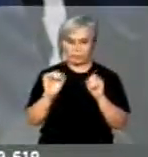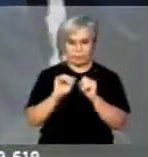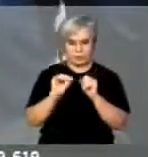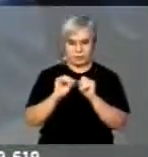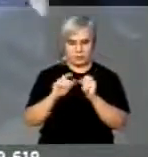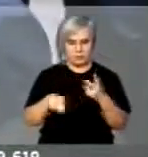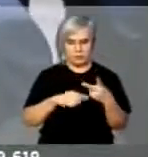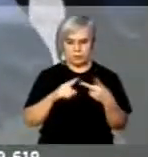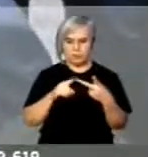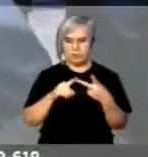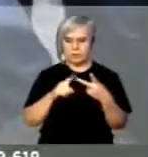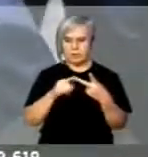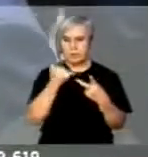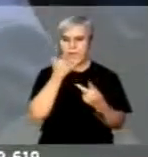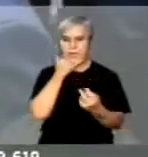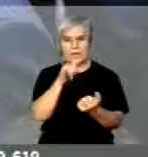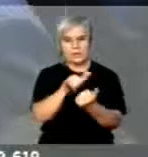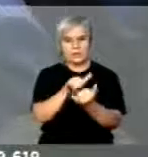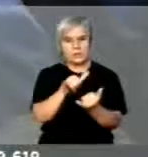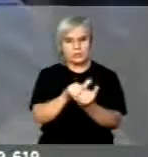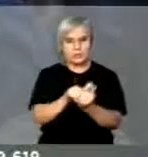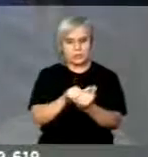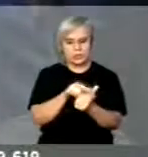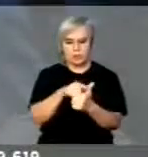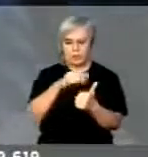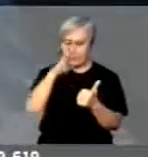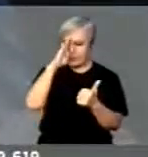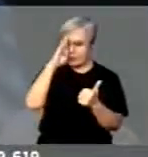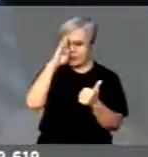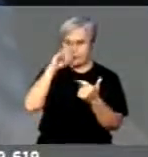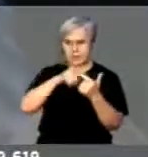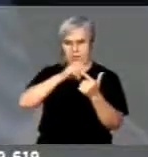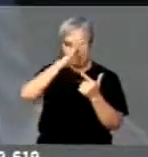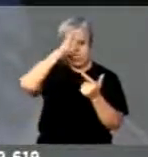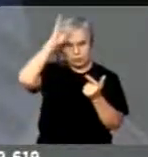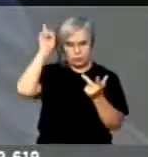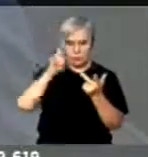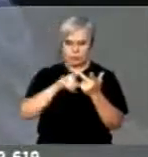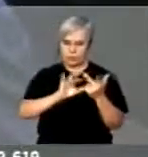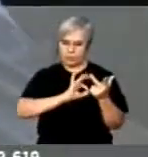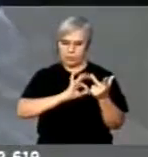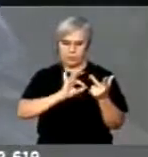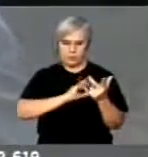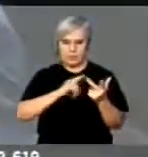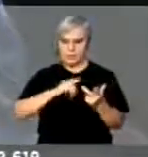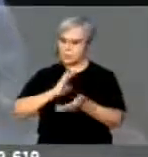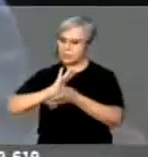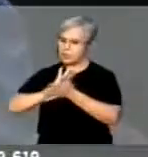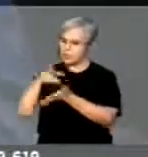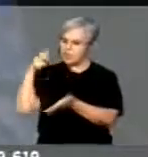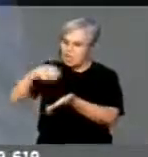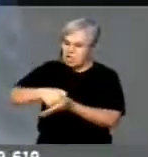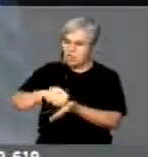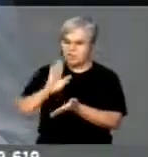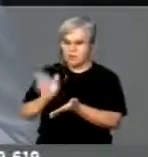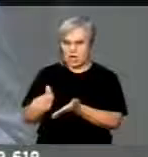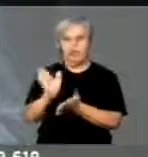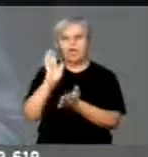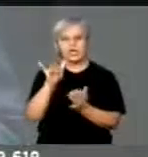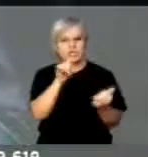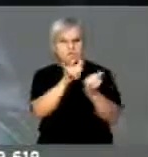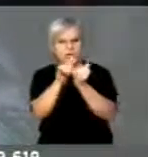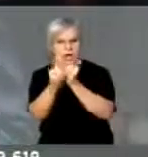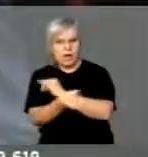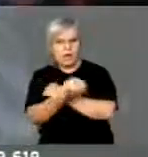segundo diz respeito à anistia aos militares que foram exatamente punidos, e já foi feita essa anistia em